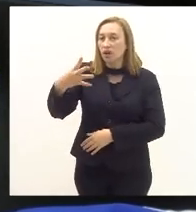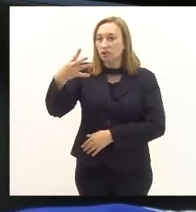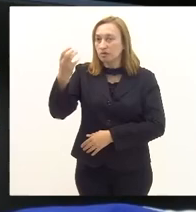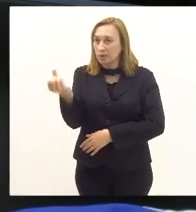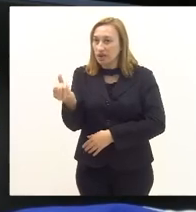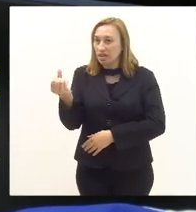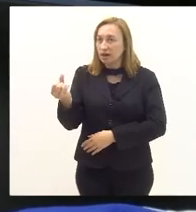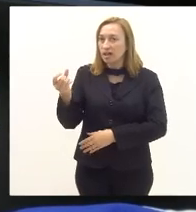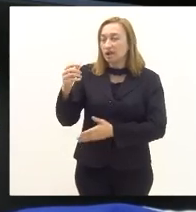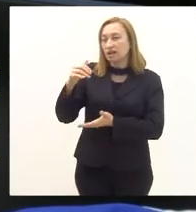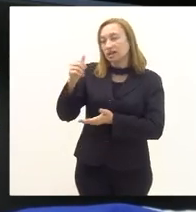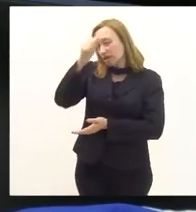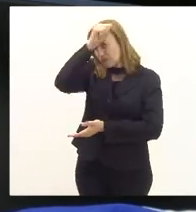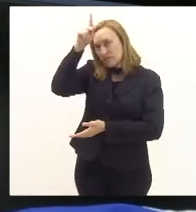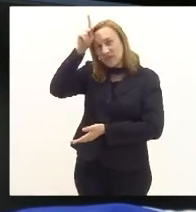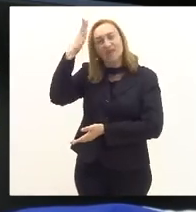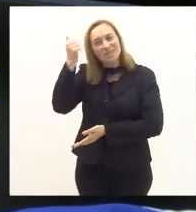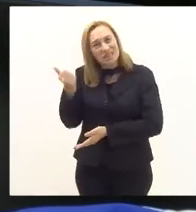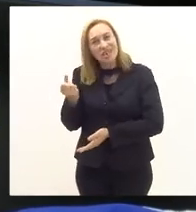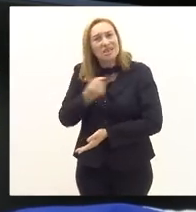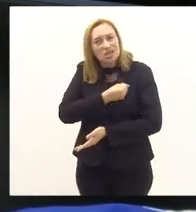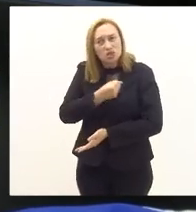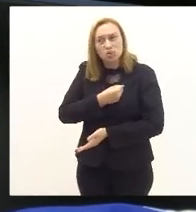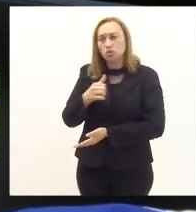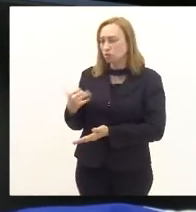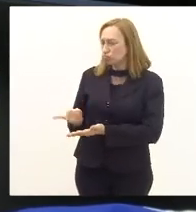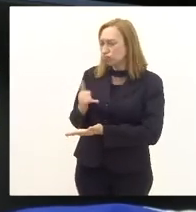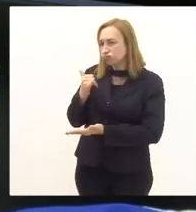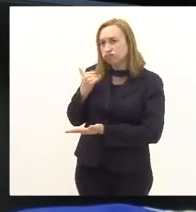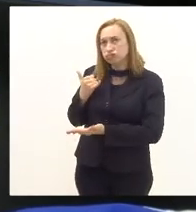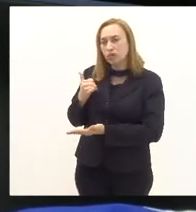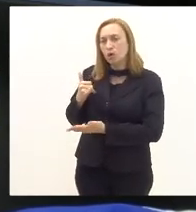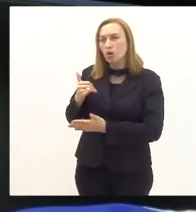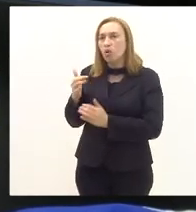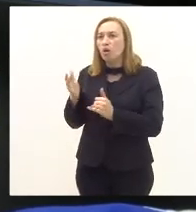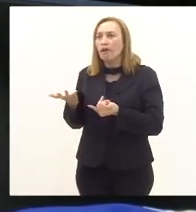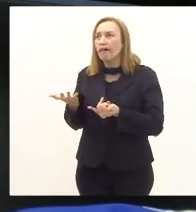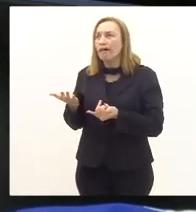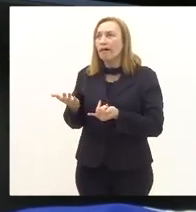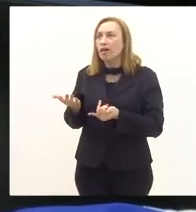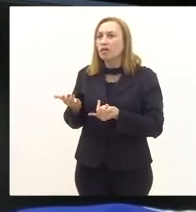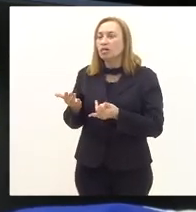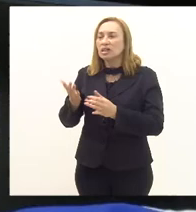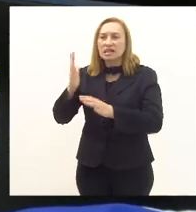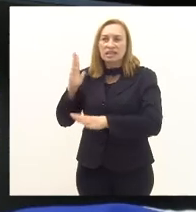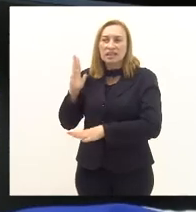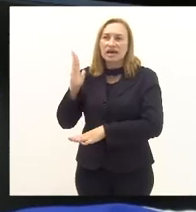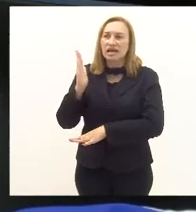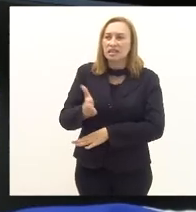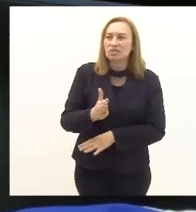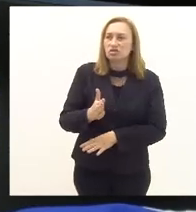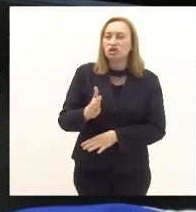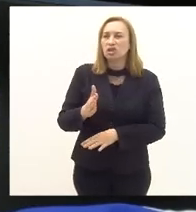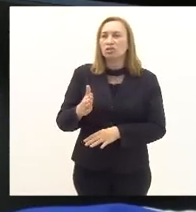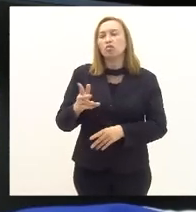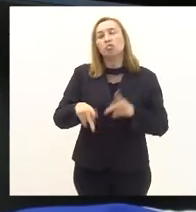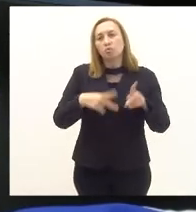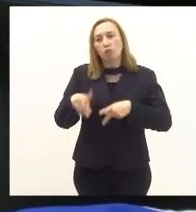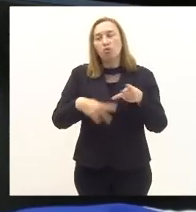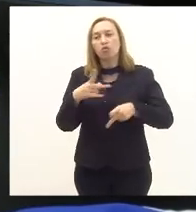então sei que esse um número, onde um canal direto com a população representa.